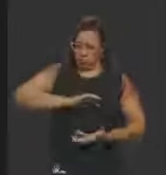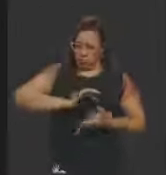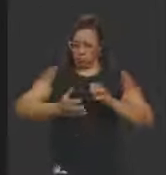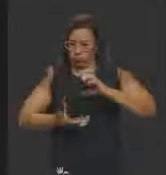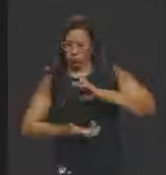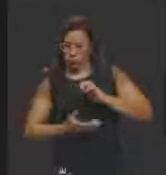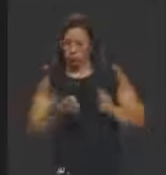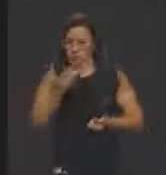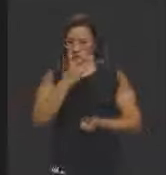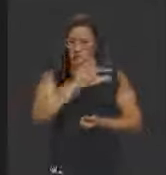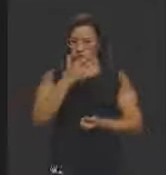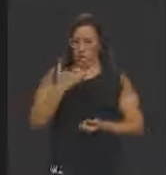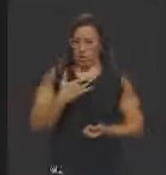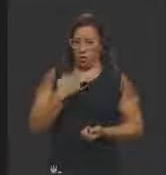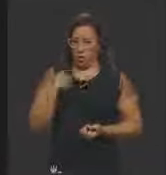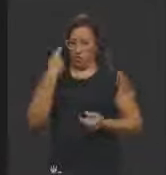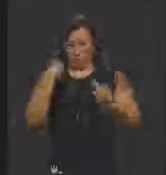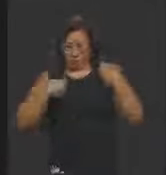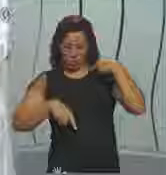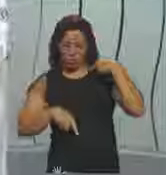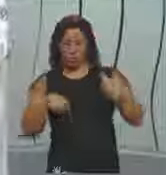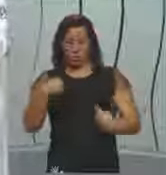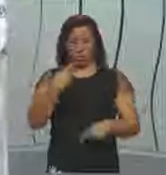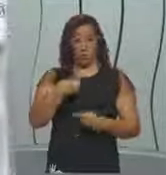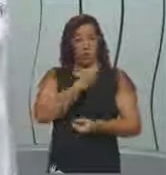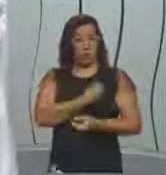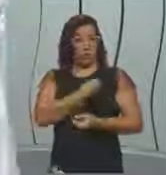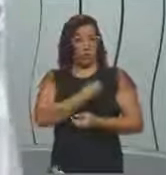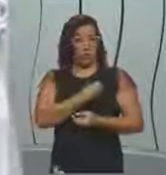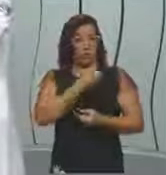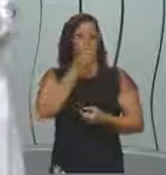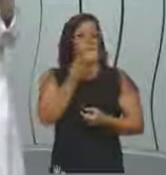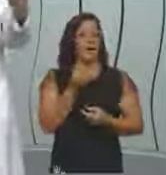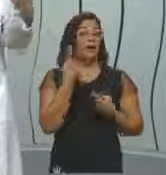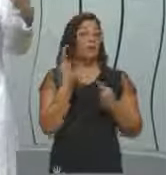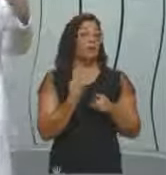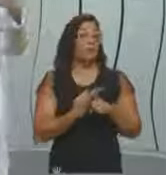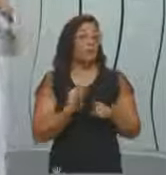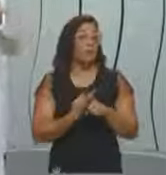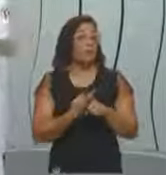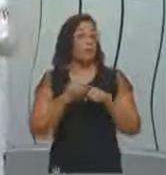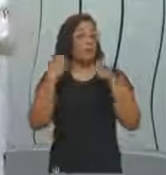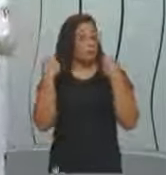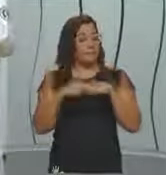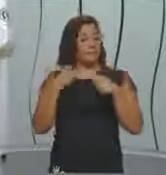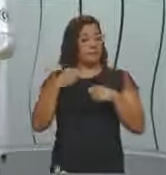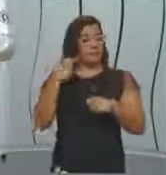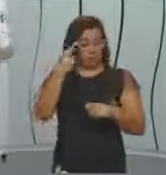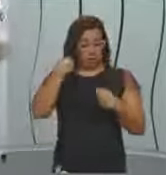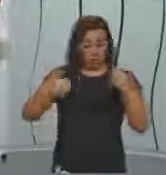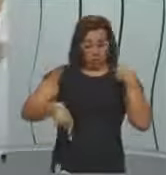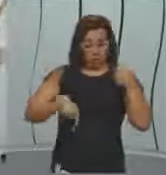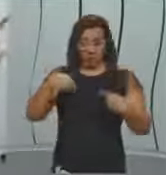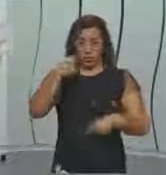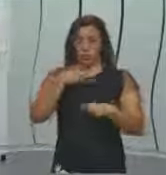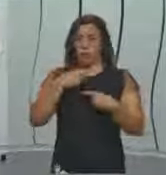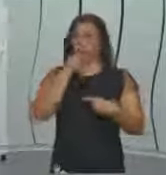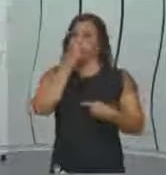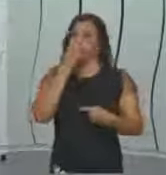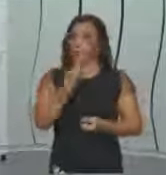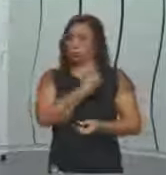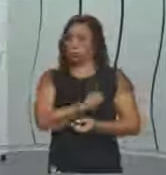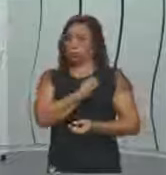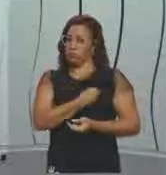sistemas, porque cada sistema, para funcionar bem, é necessário que todos os órgãos estejam em perfeito